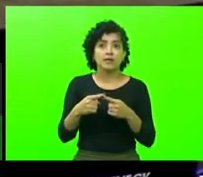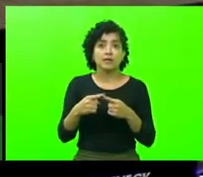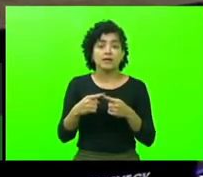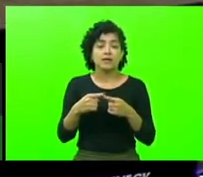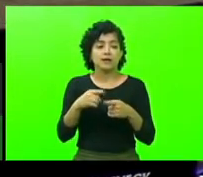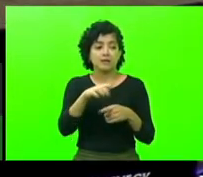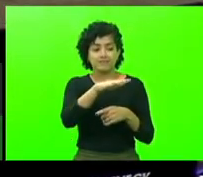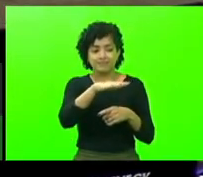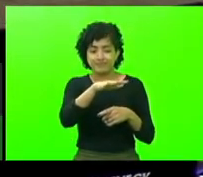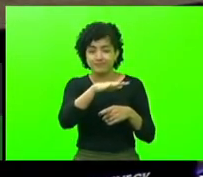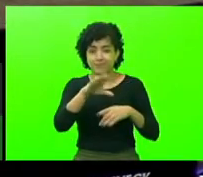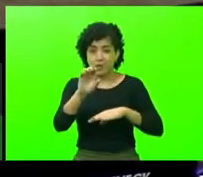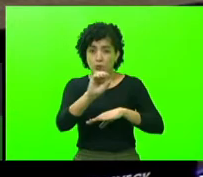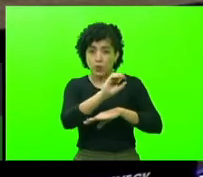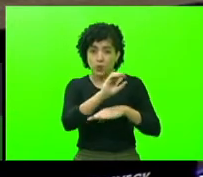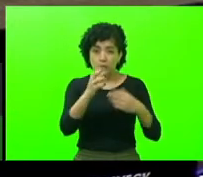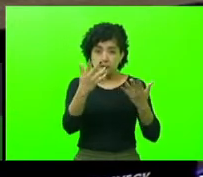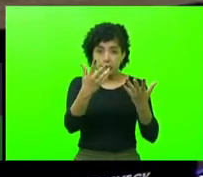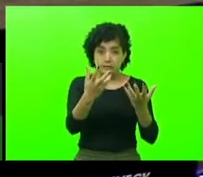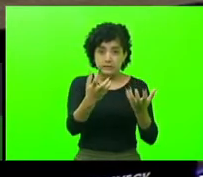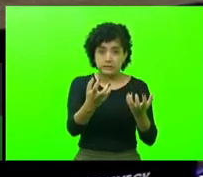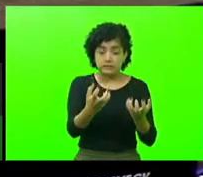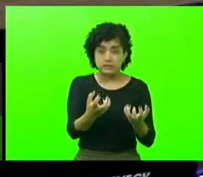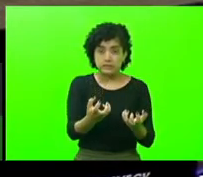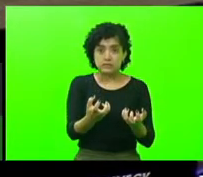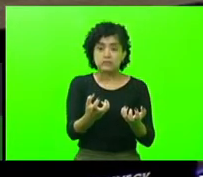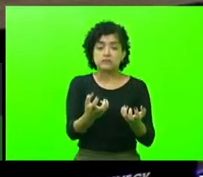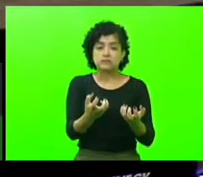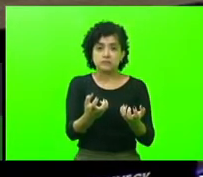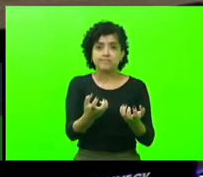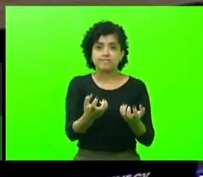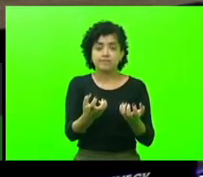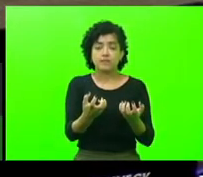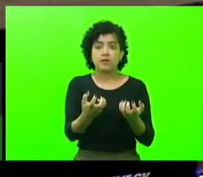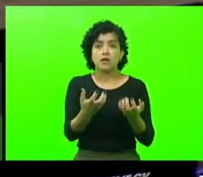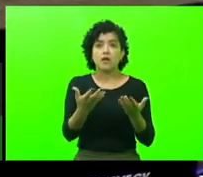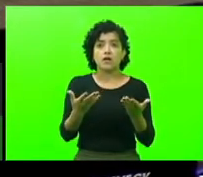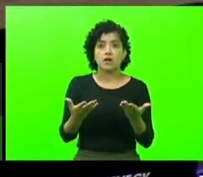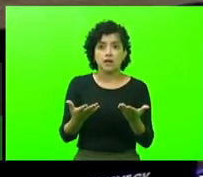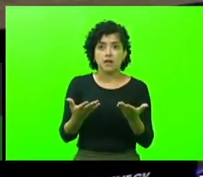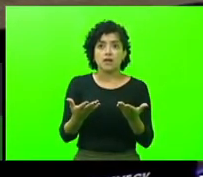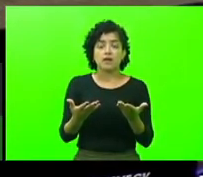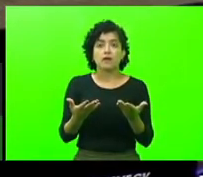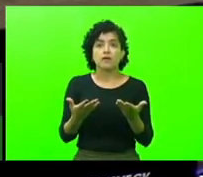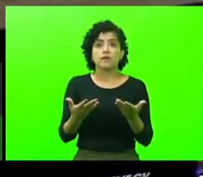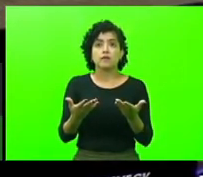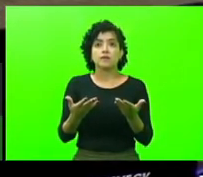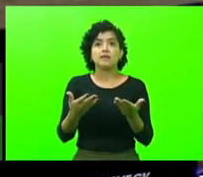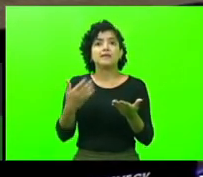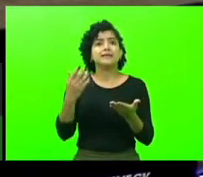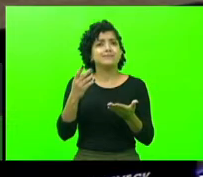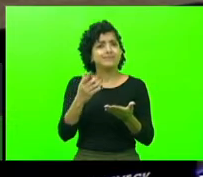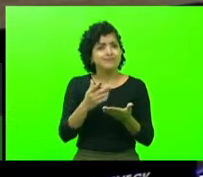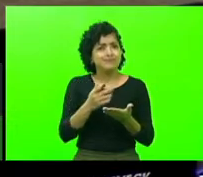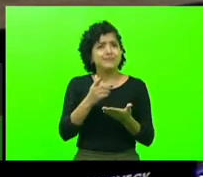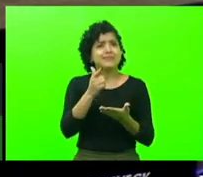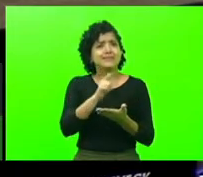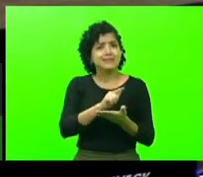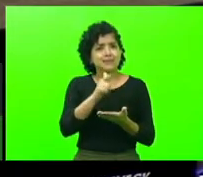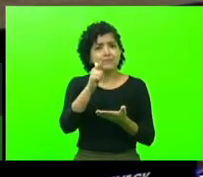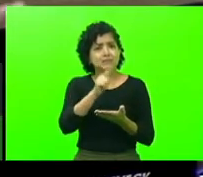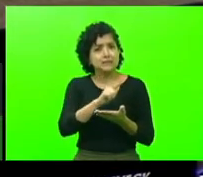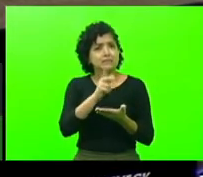estiagem, senhor presidente, ela está sendo com frequência